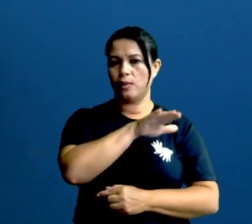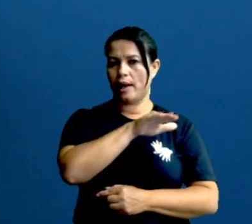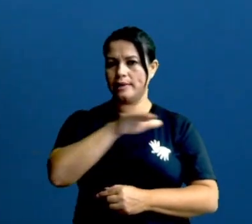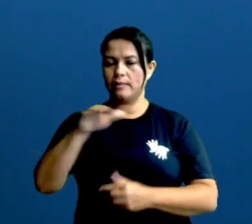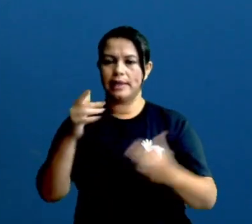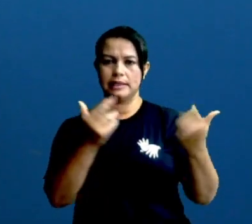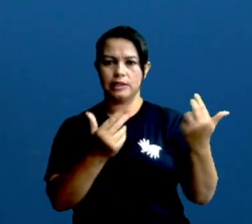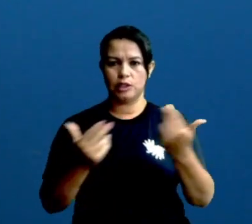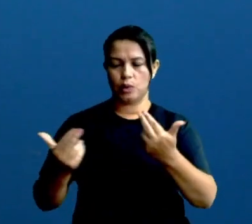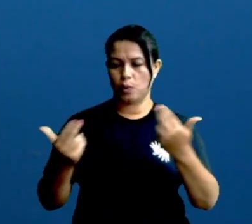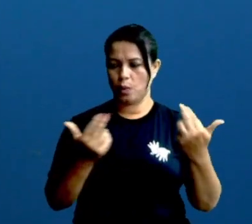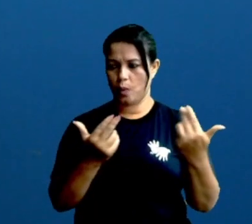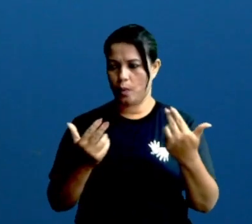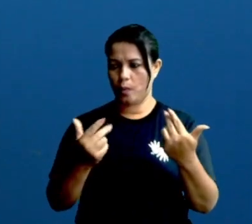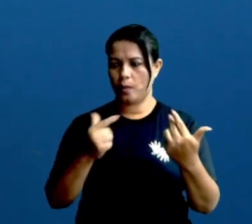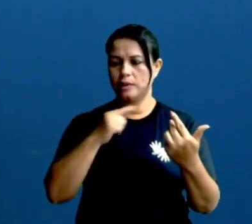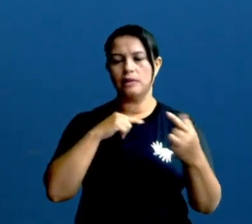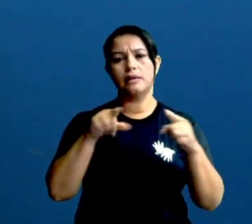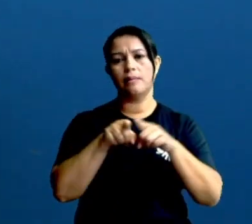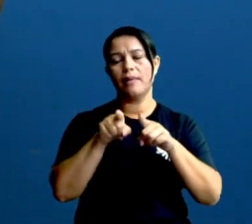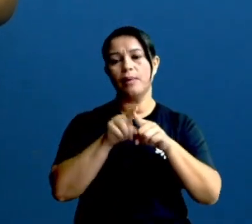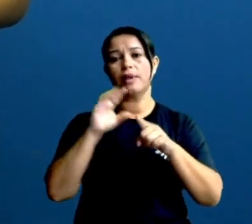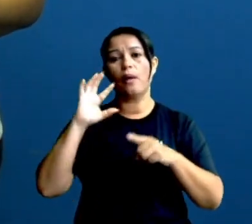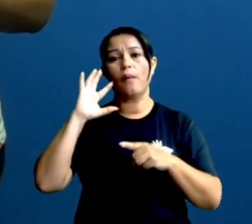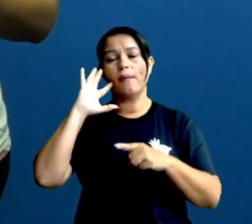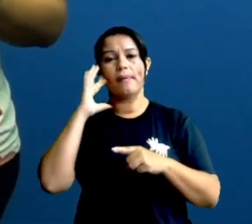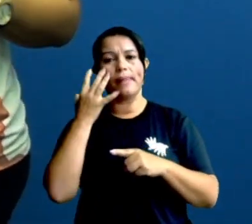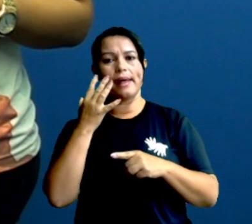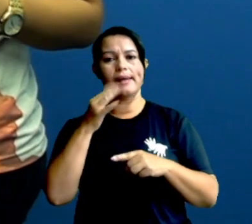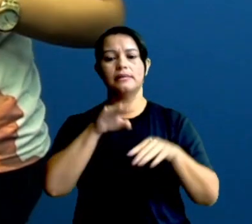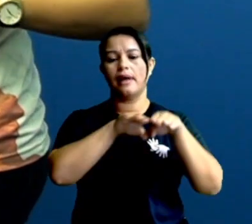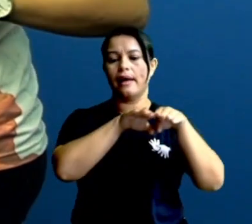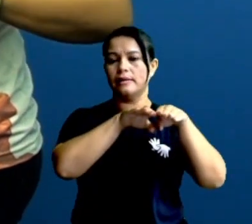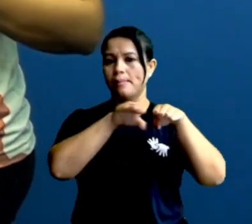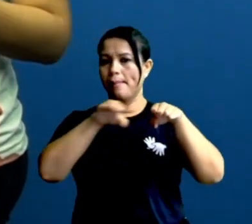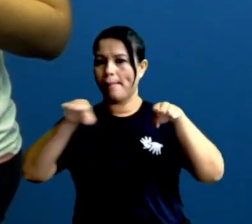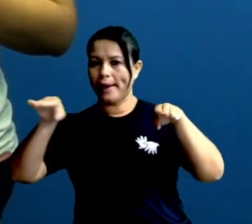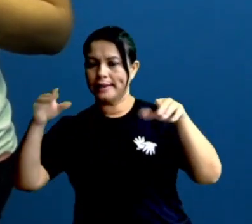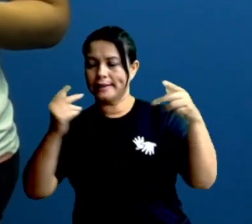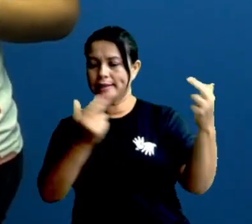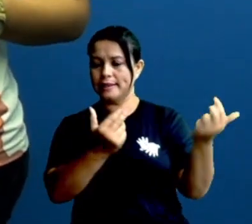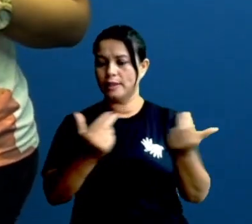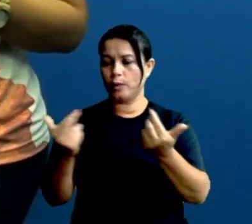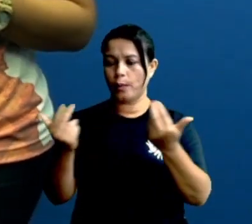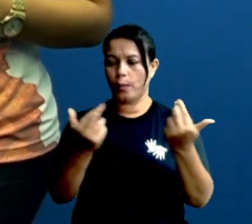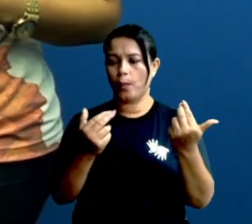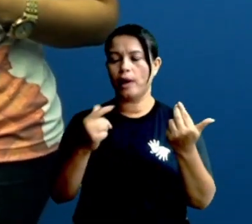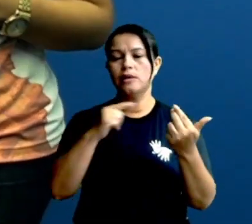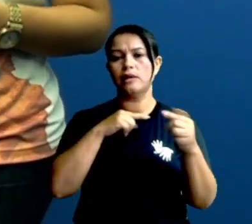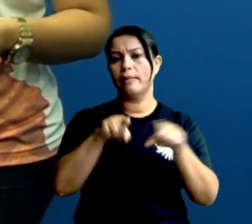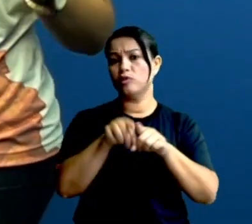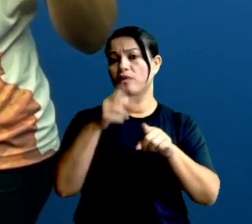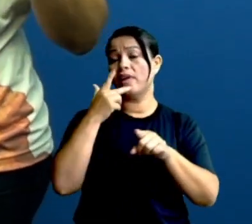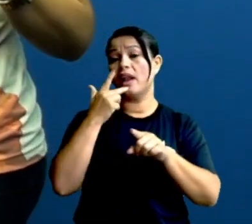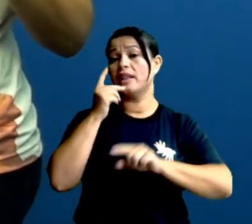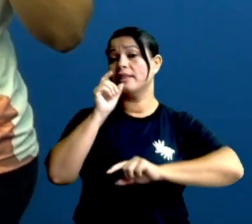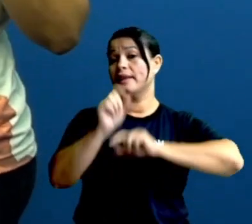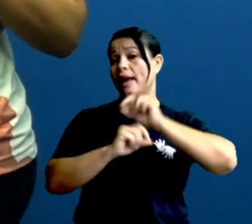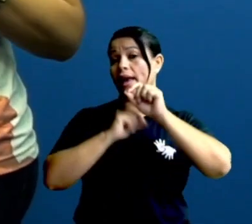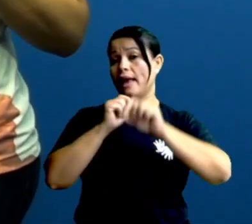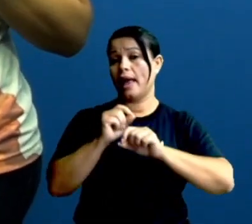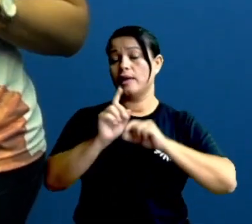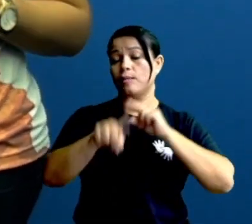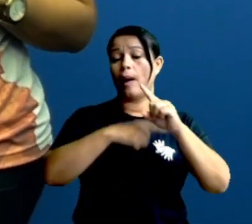são iguais. E quando isso acontece, quando as bases são iguais, e eu estou falando de